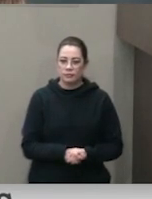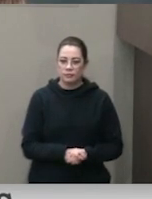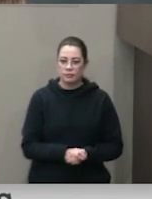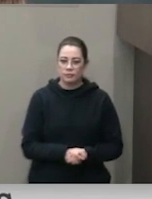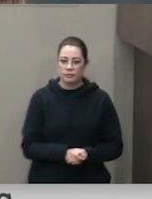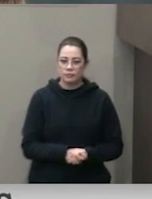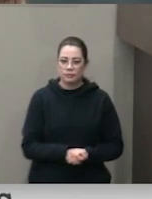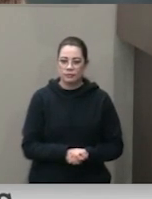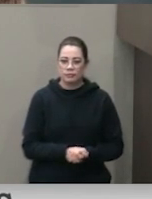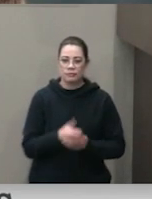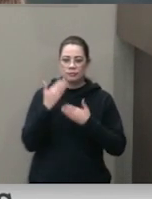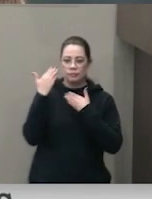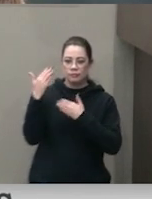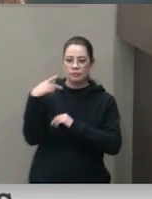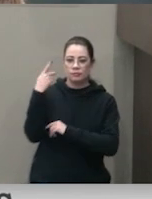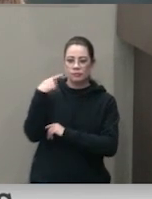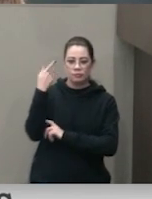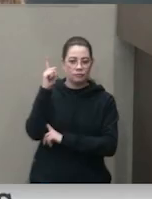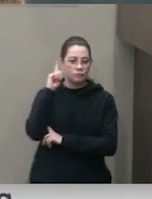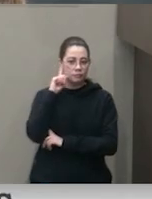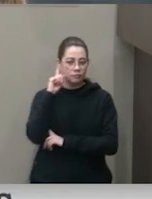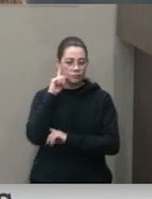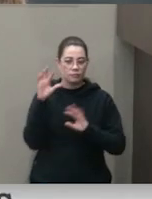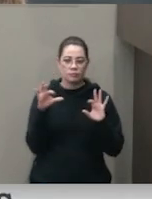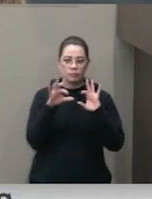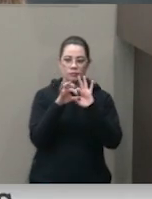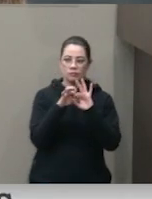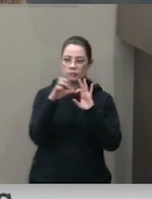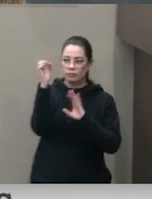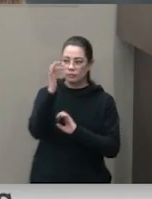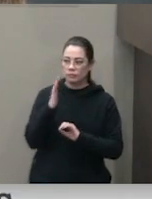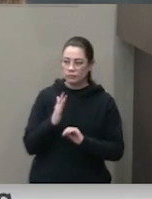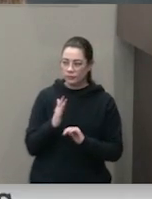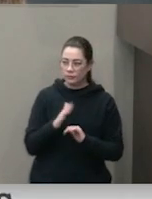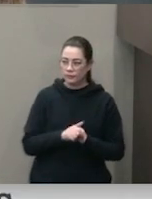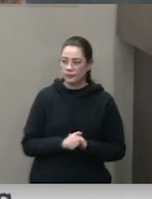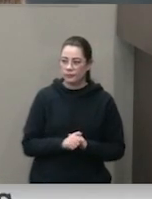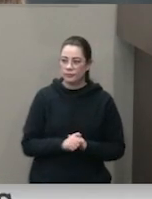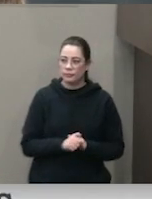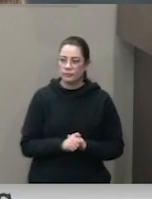Obrigada, vereador Edson. União Brasil.